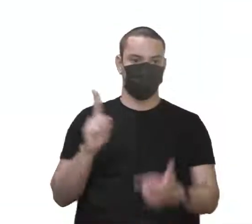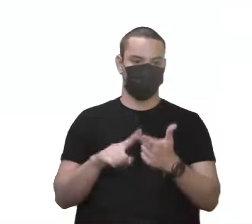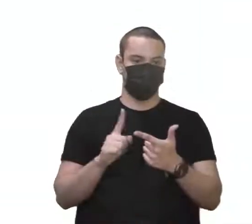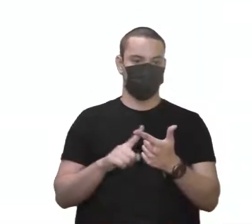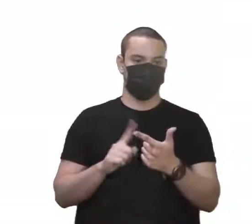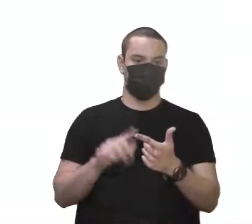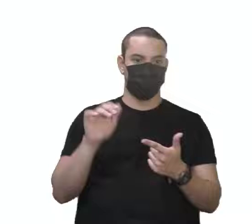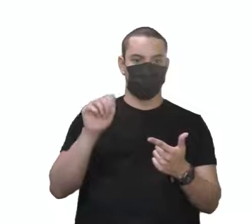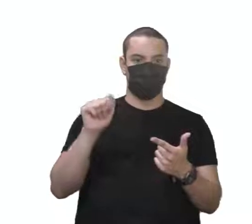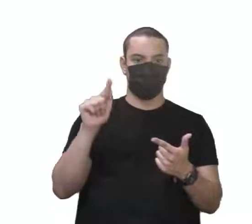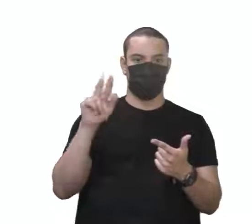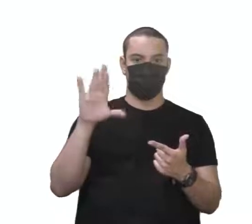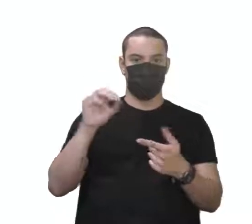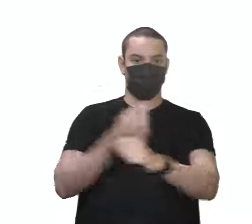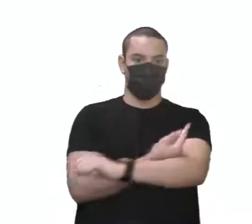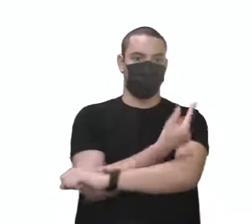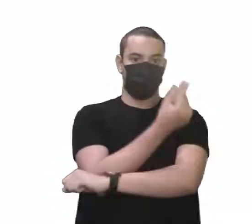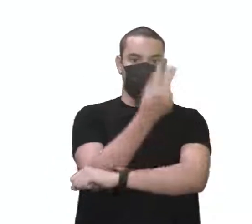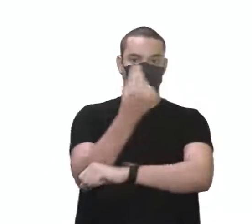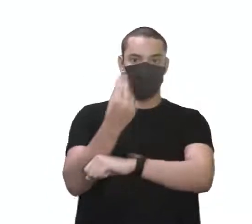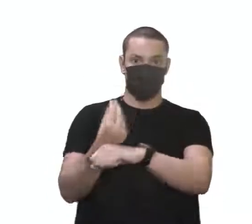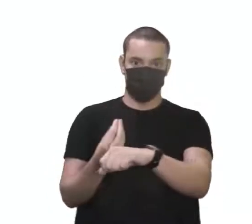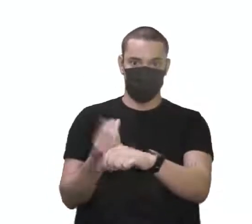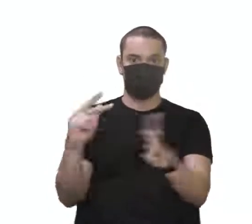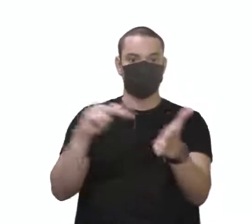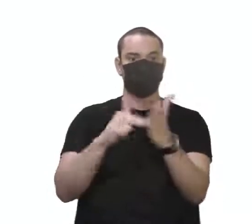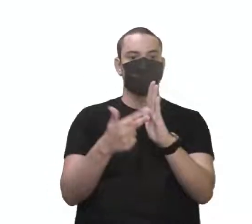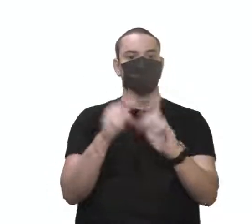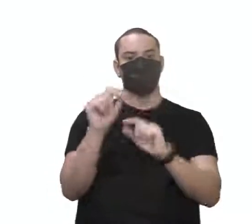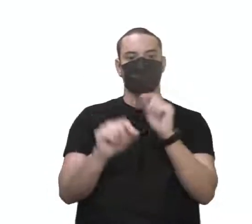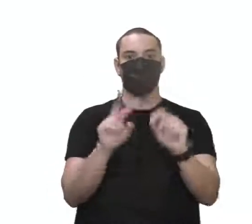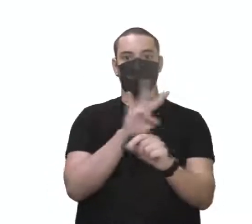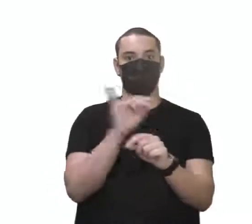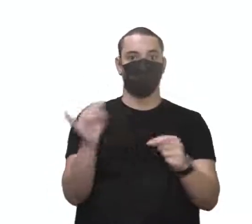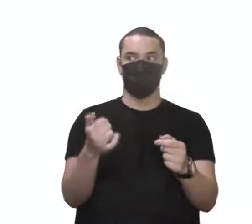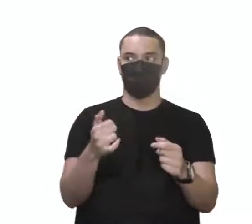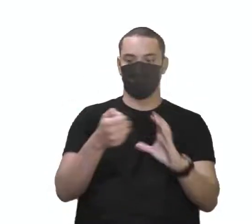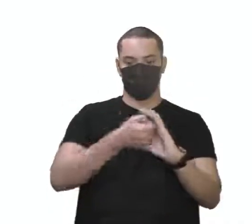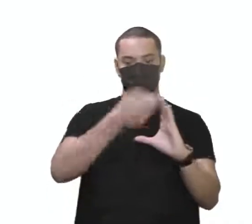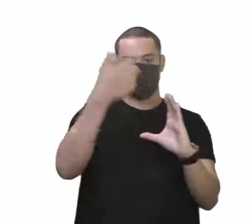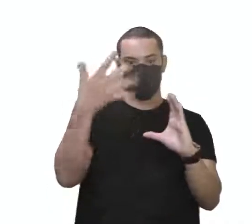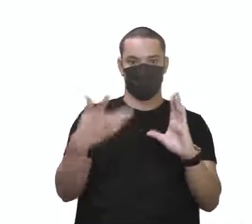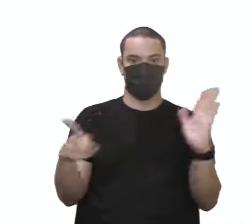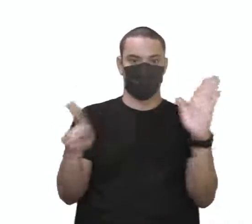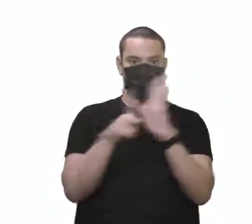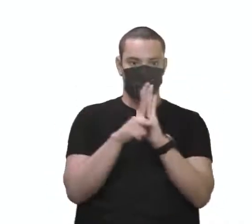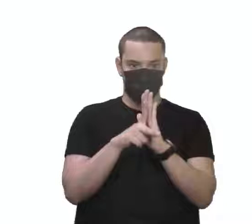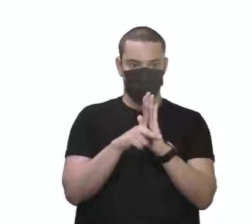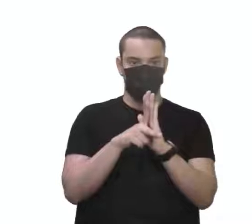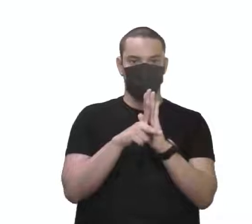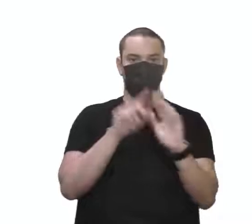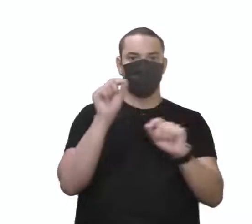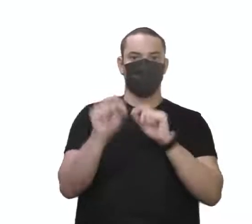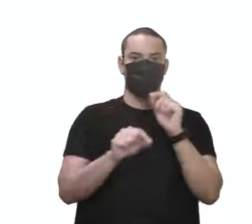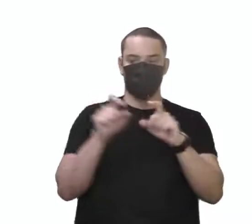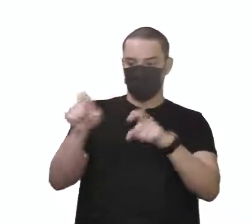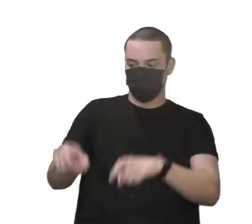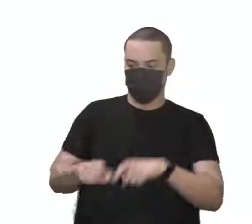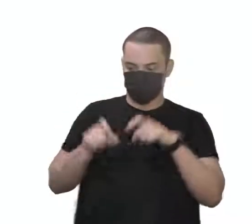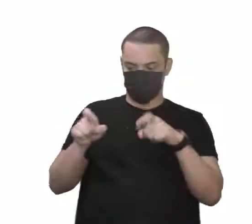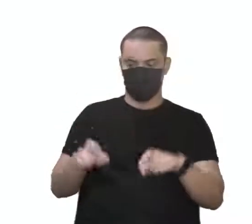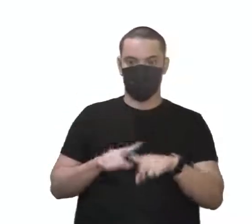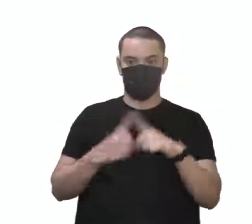A agroecologia. A agroecologia vai abordar o aspecto da agricultura, mas